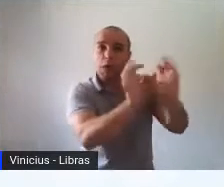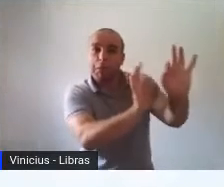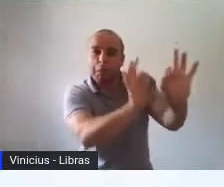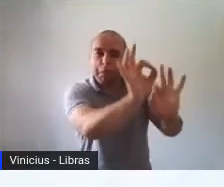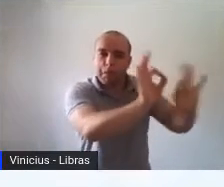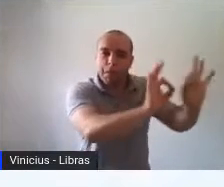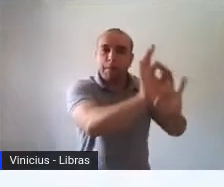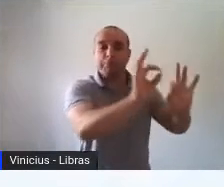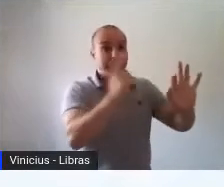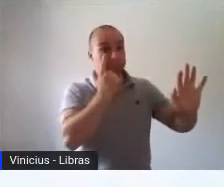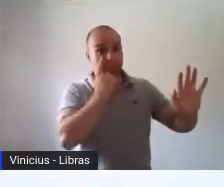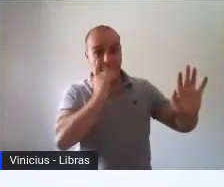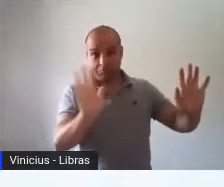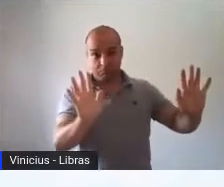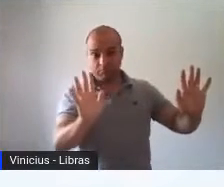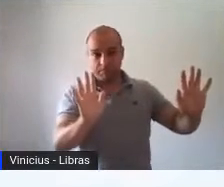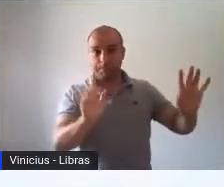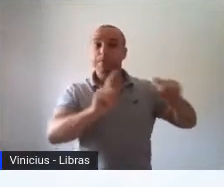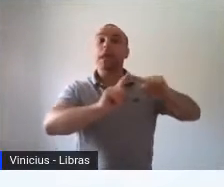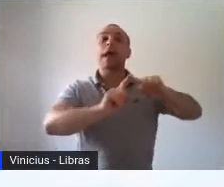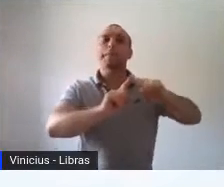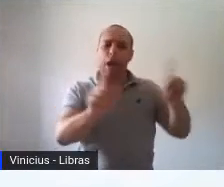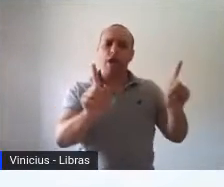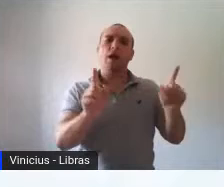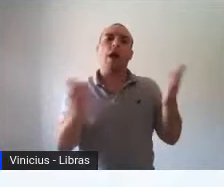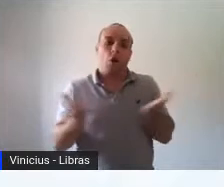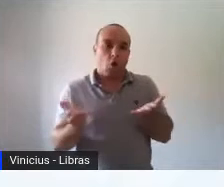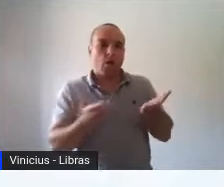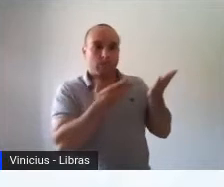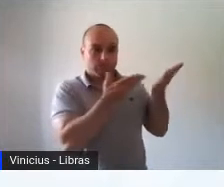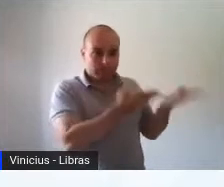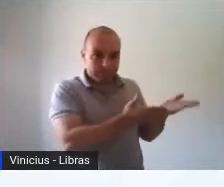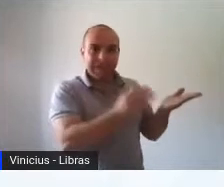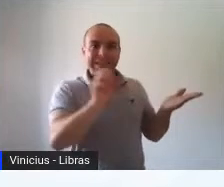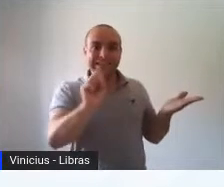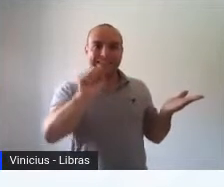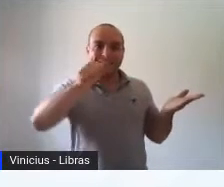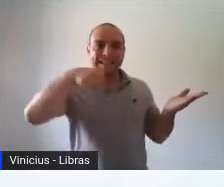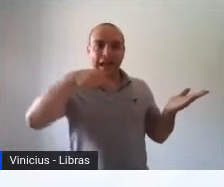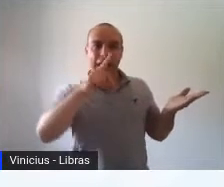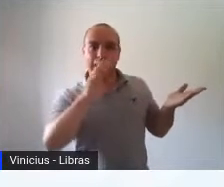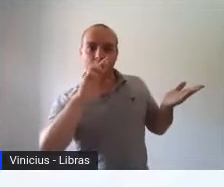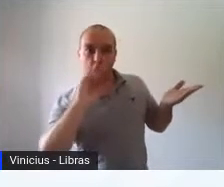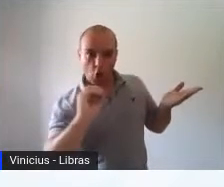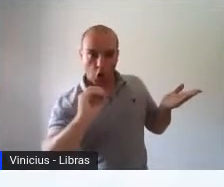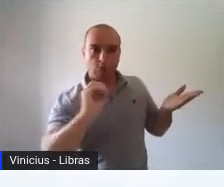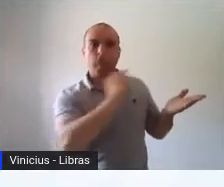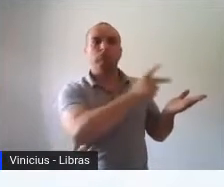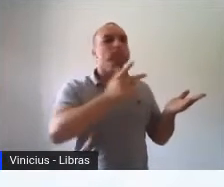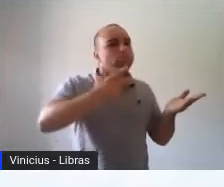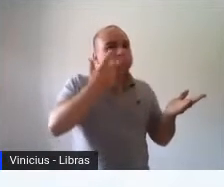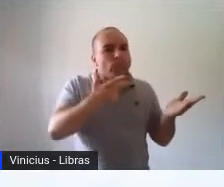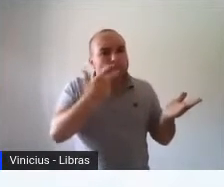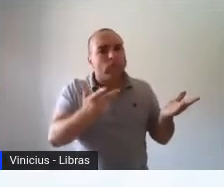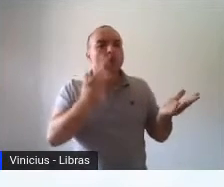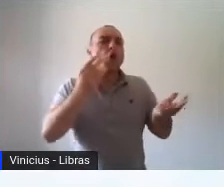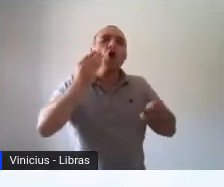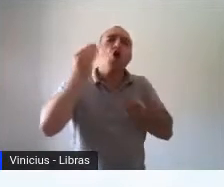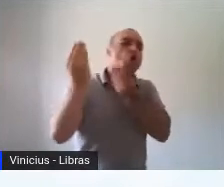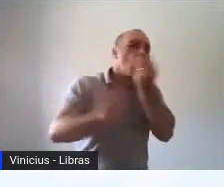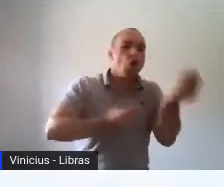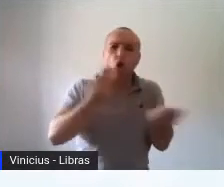valer. Esses detalhes e outros o Sandro vai falar aqui na nossa conversa agora, e é importante nós destacarmos que esse